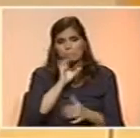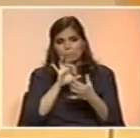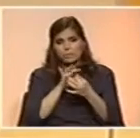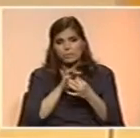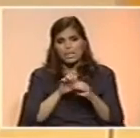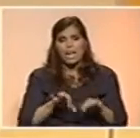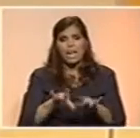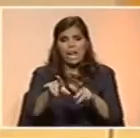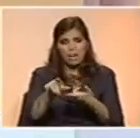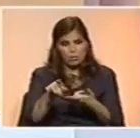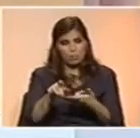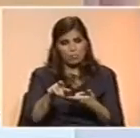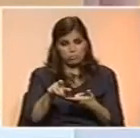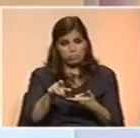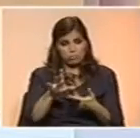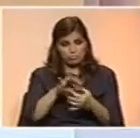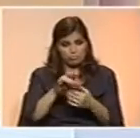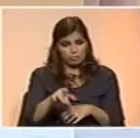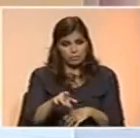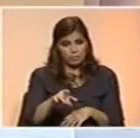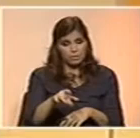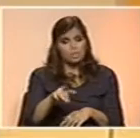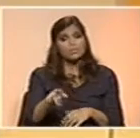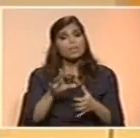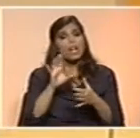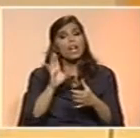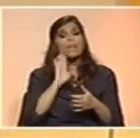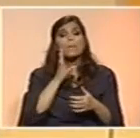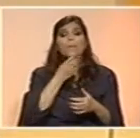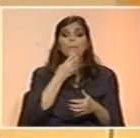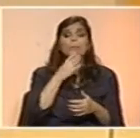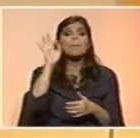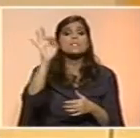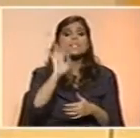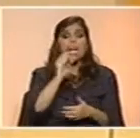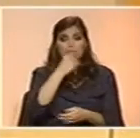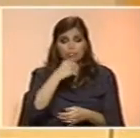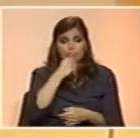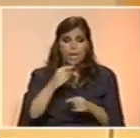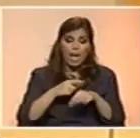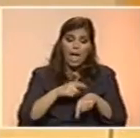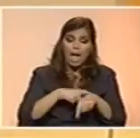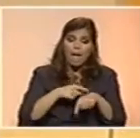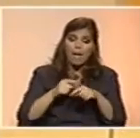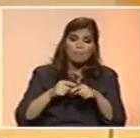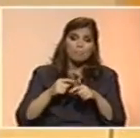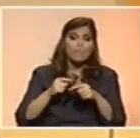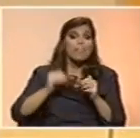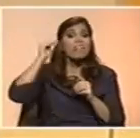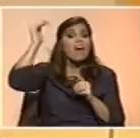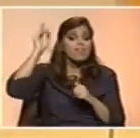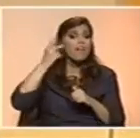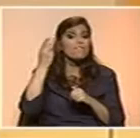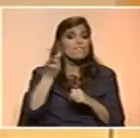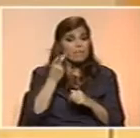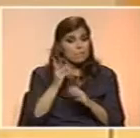cancros estrogenodependentes. Portanto, aqui tem muito a ver com a dose e com o momento da vida, e portanto estes extremos é preciso